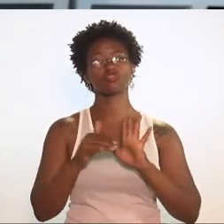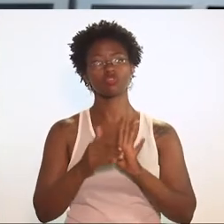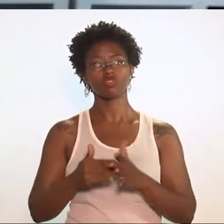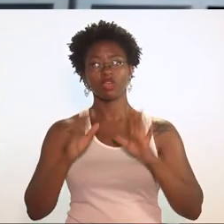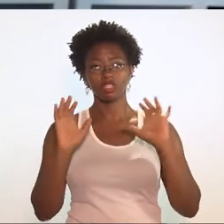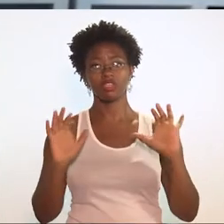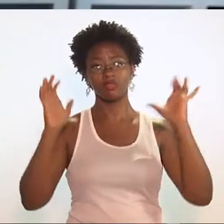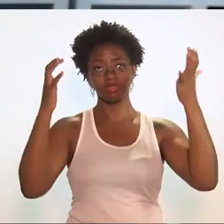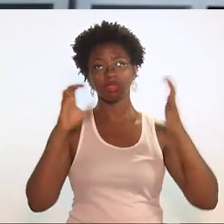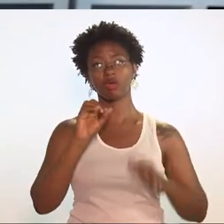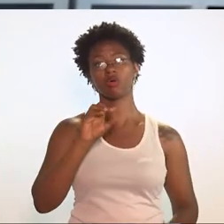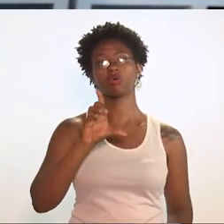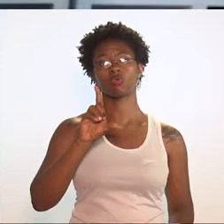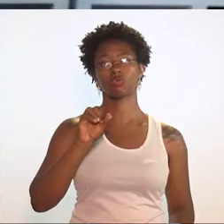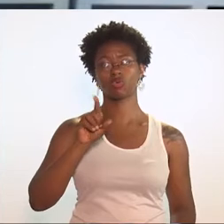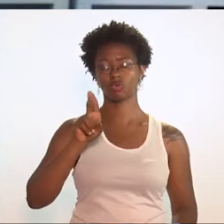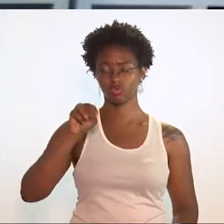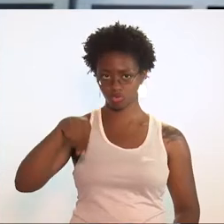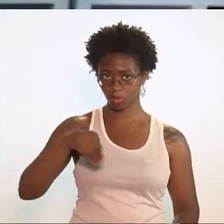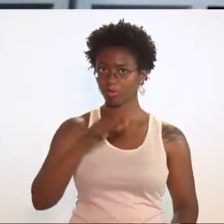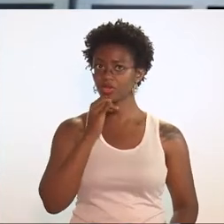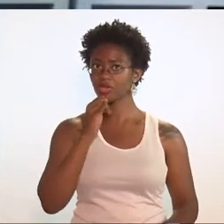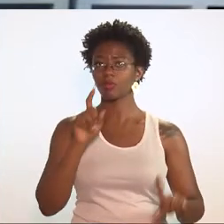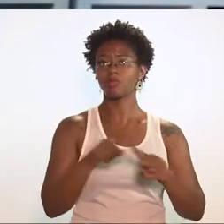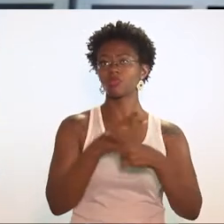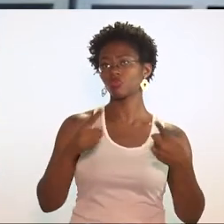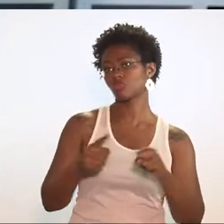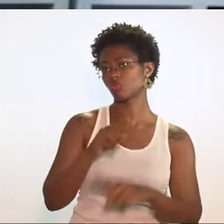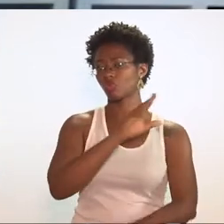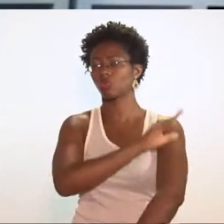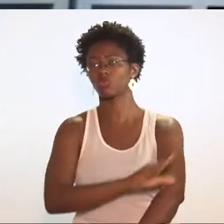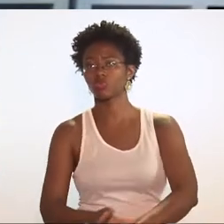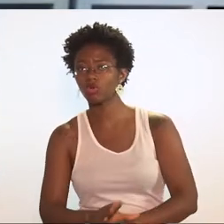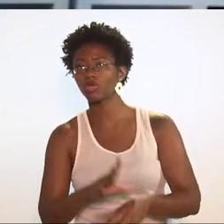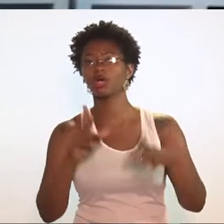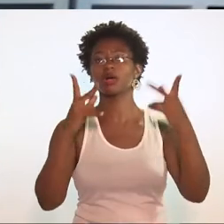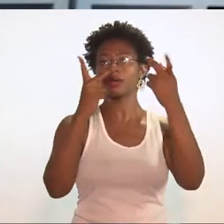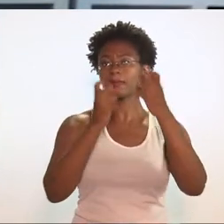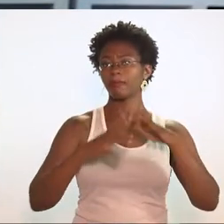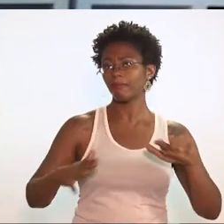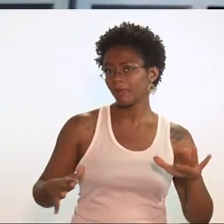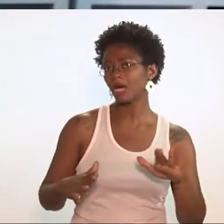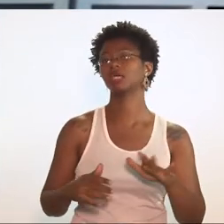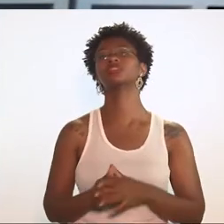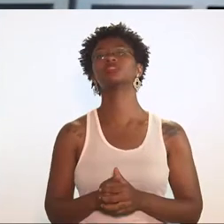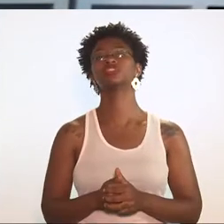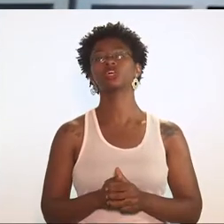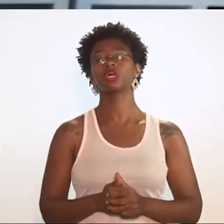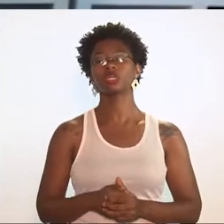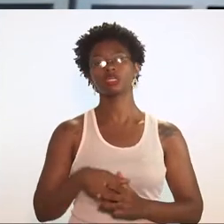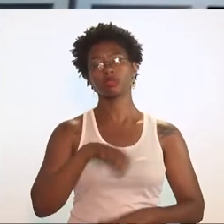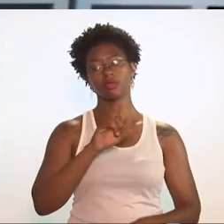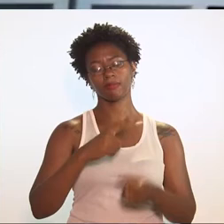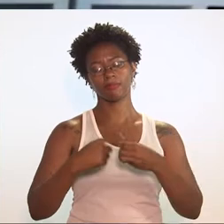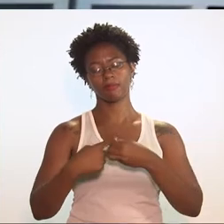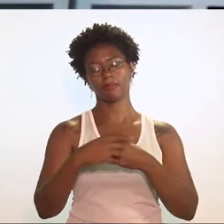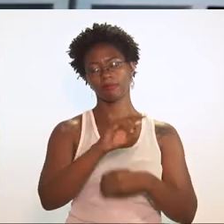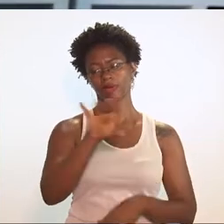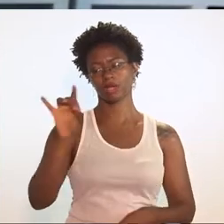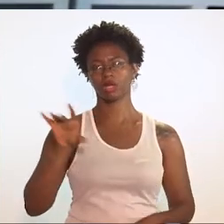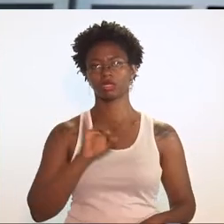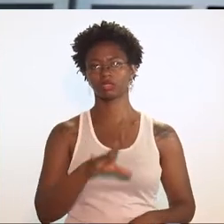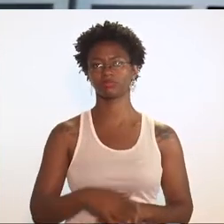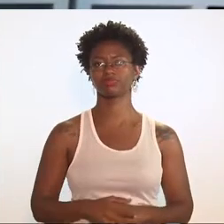incluindo Femadum, Música e Cultura, Pela Paz e Pela Vida, Bairro a Bairro, entre outros. Coordenou o